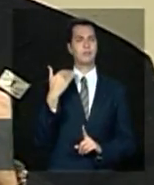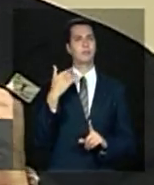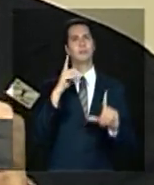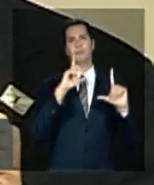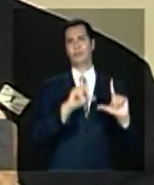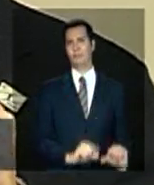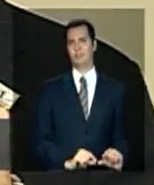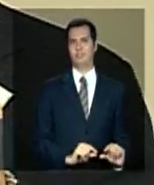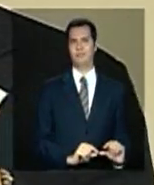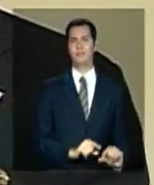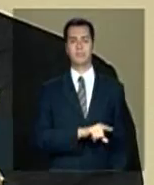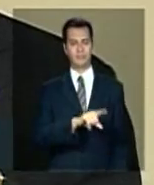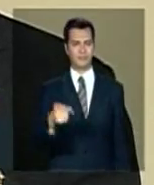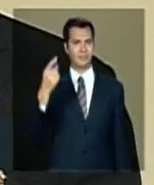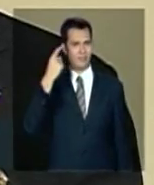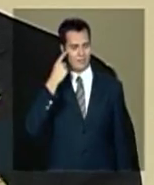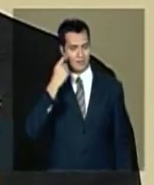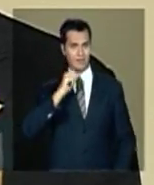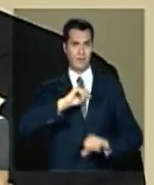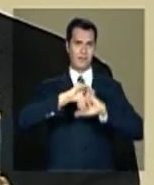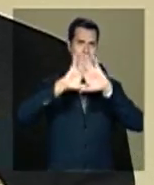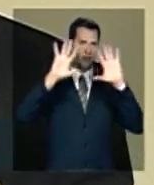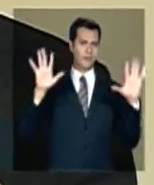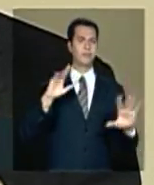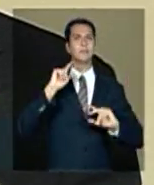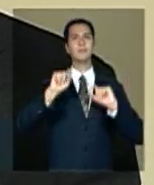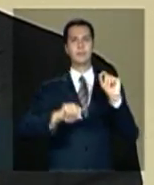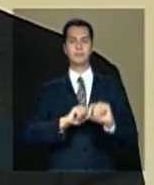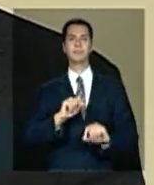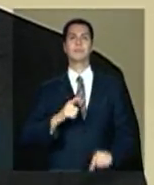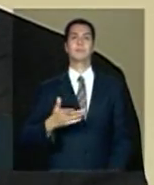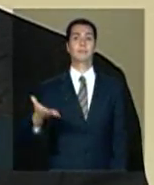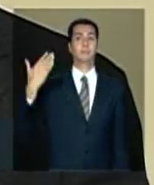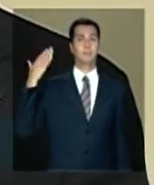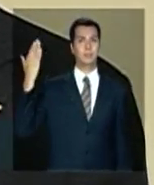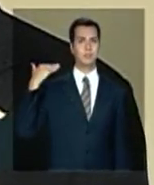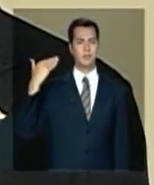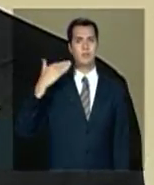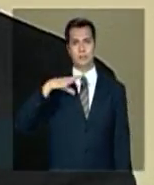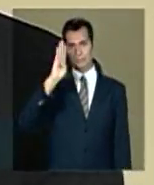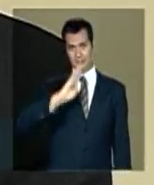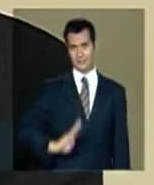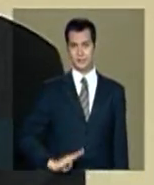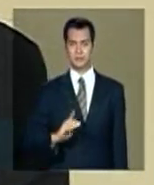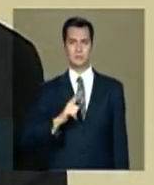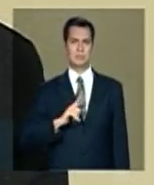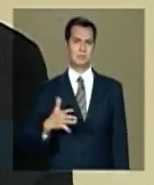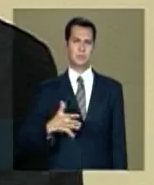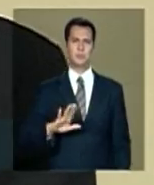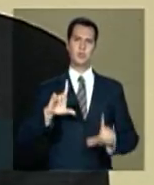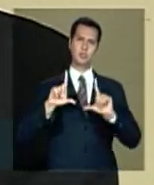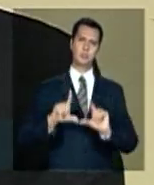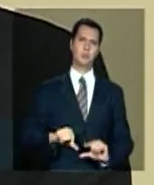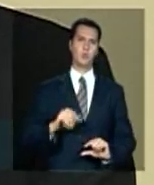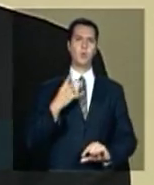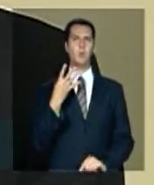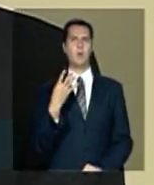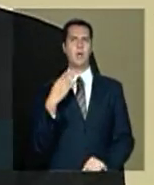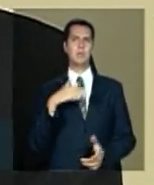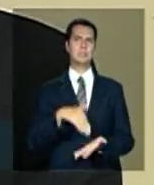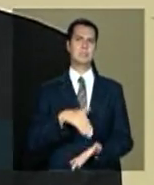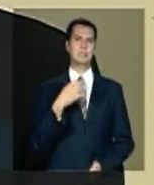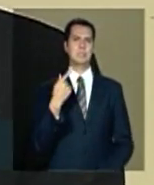tem uma ideia nos últimos dez anos a nossa tendência de redução de óbitos maternos era de 4 a 7 por centro